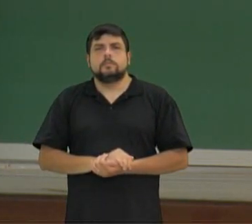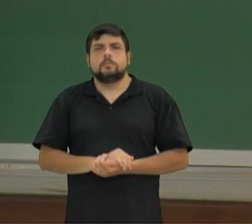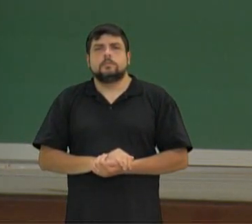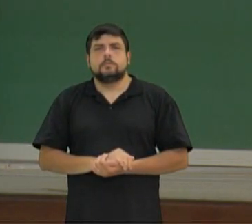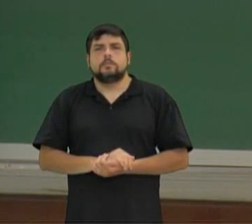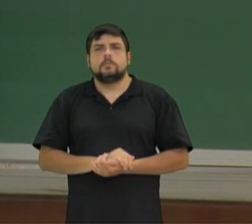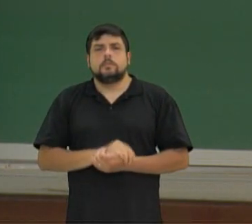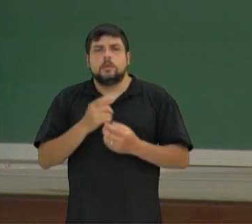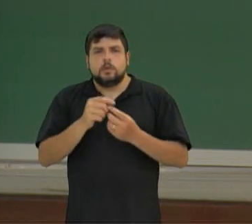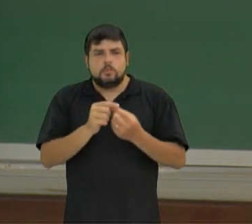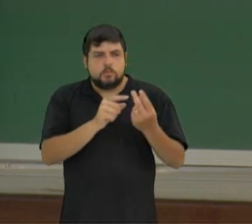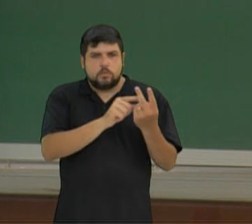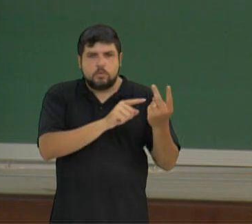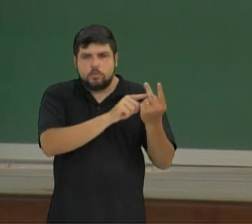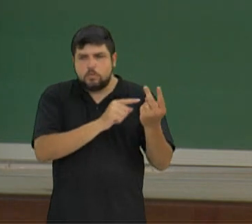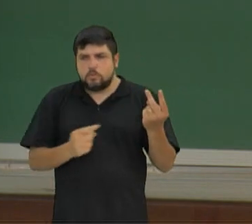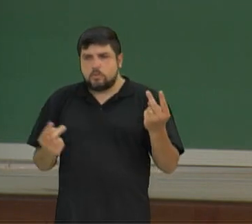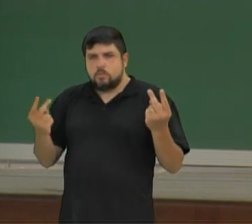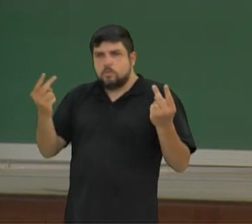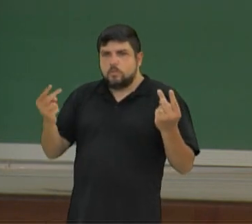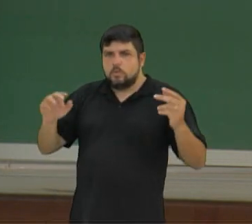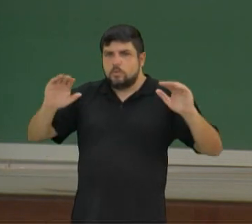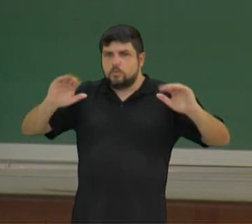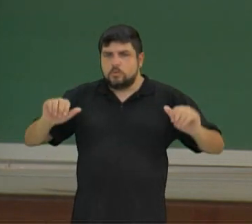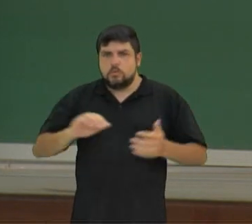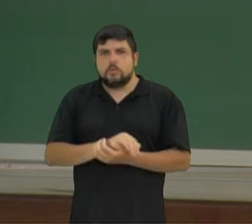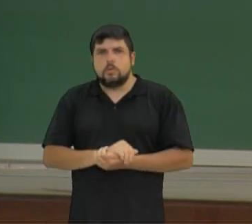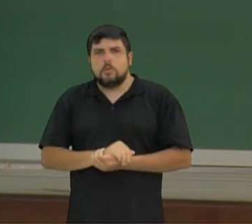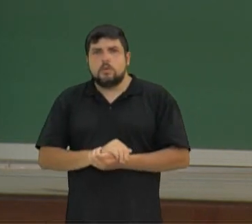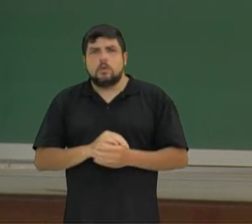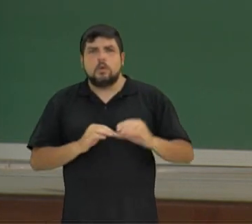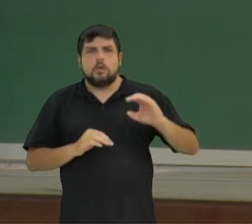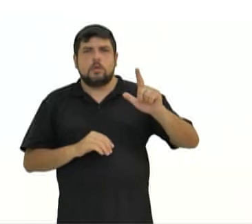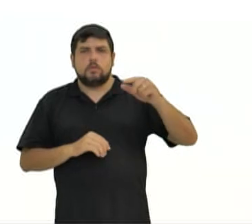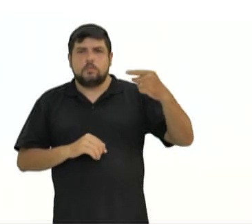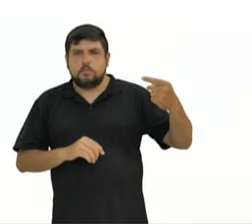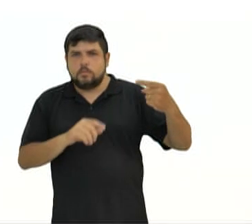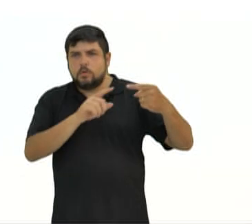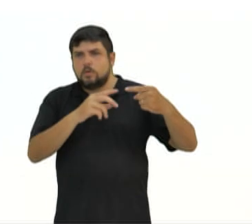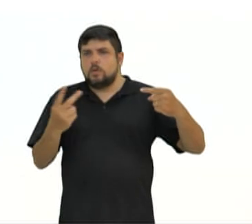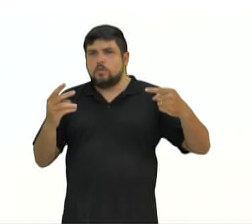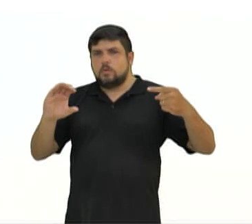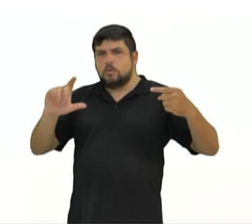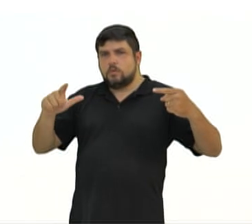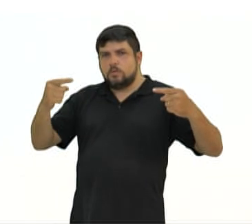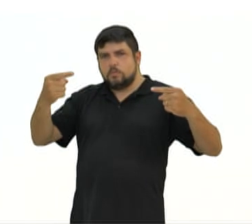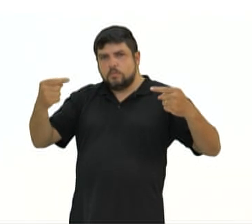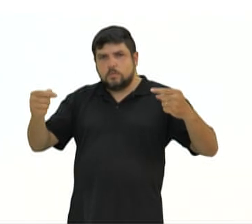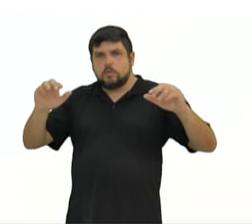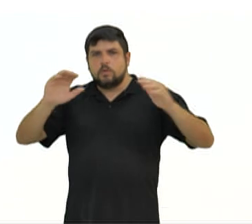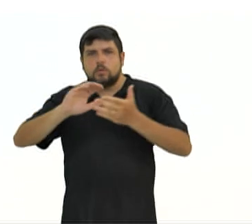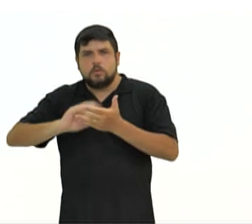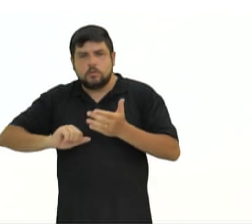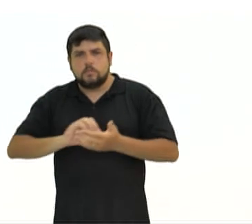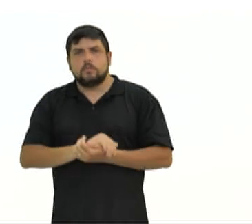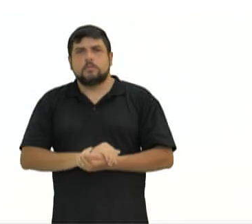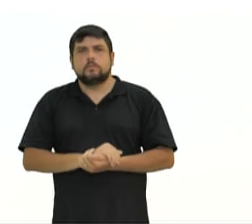com 2 elétrons aqui de cima, em lados opostos, 2Cl- aquoso aqui, com 2Cl- aquoso lá em